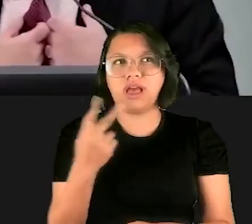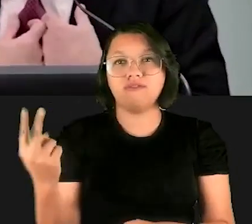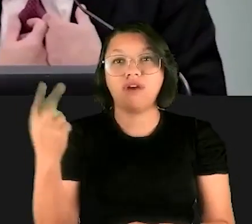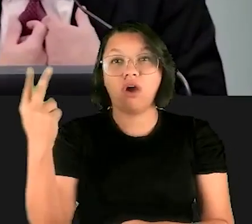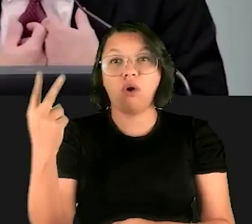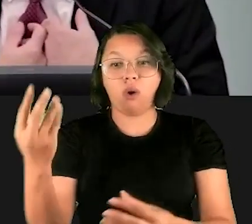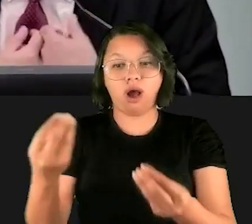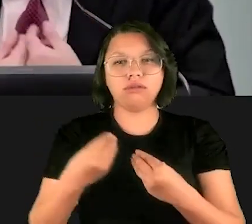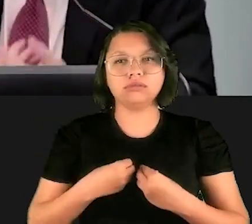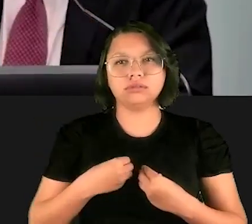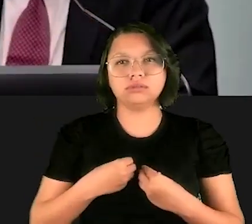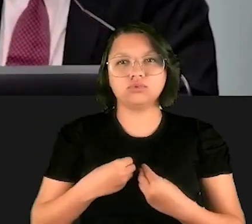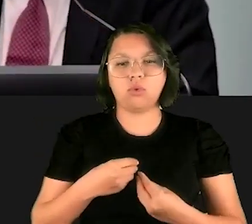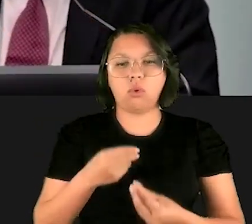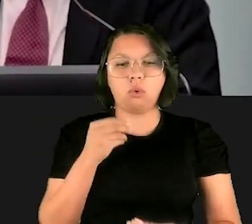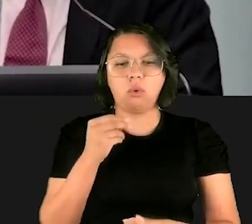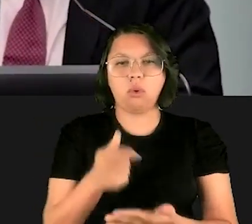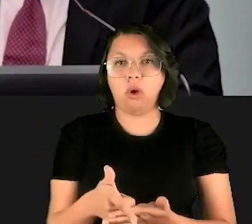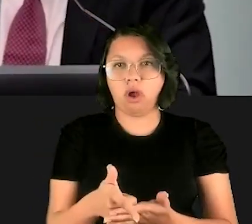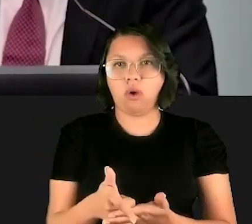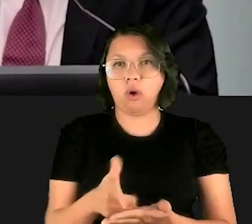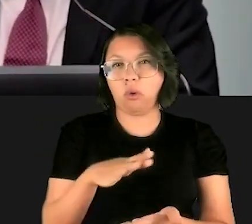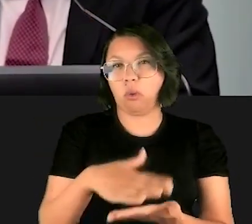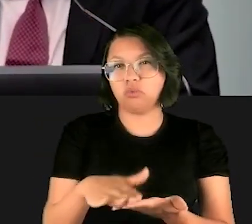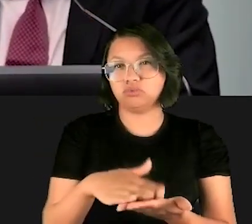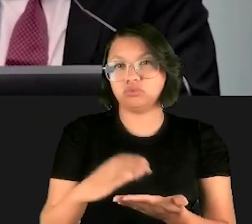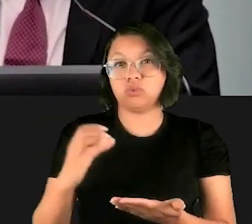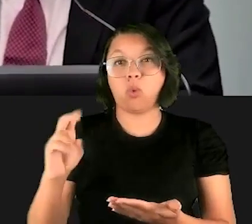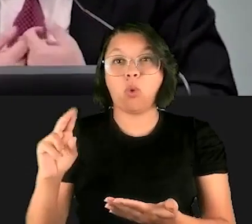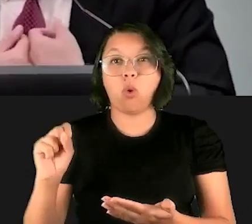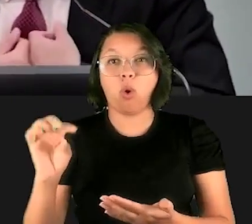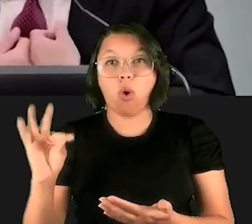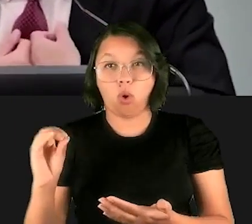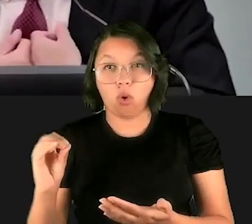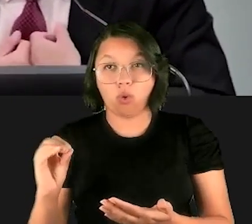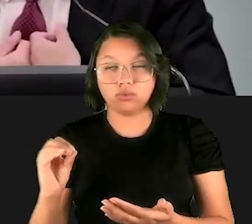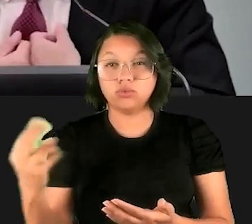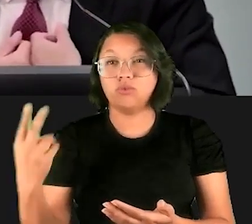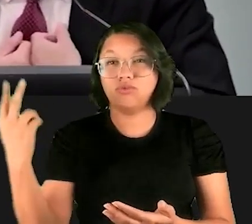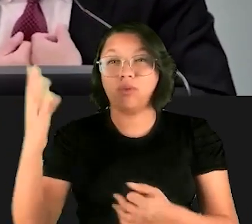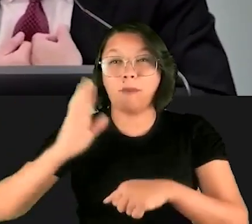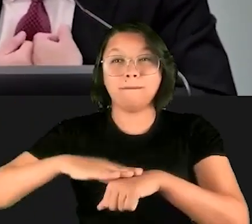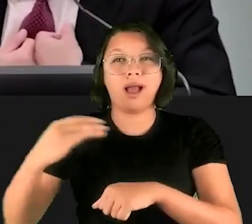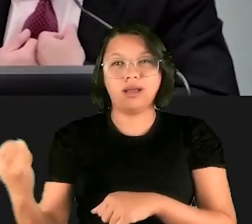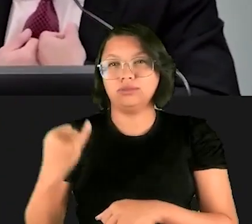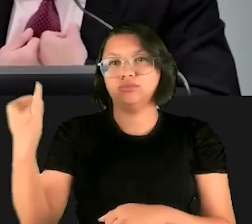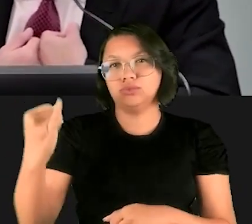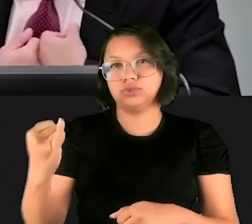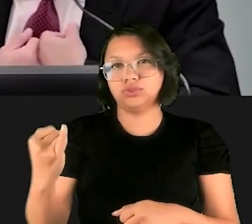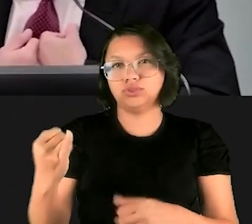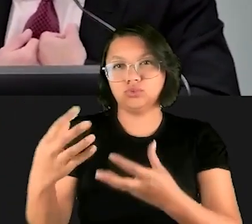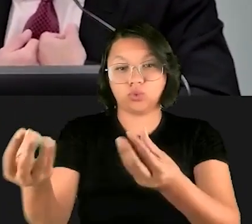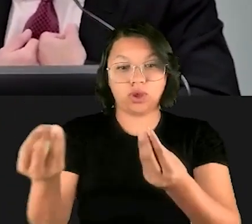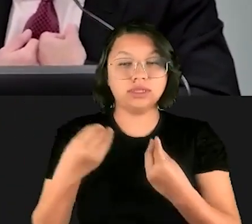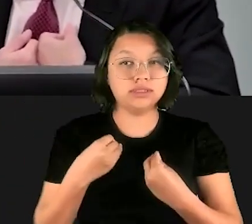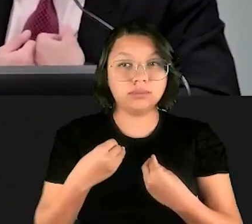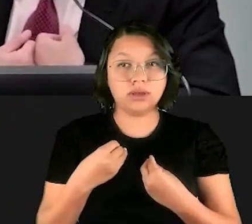que a gente recebe, custo é o que eu pago. O custo é importante, mas o valor é mais importante ainda. Eu estou recebendo de volta o